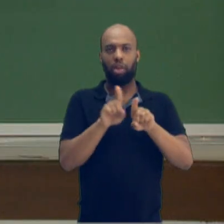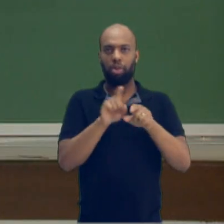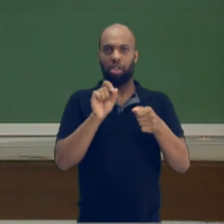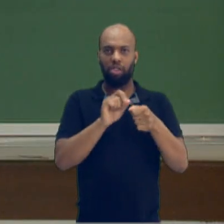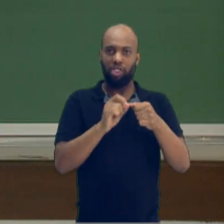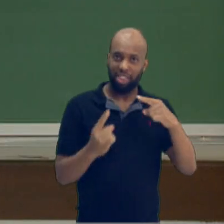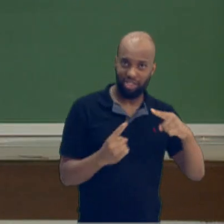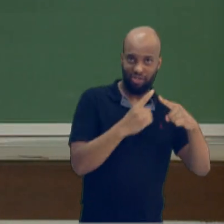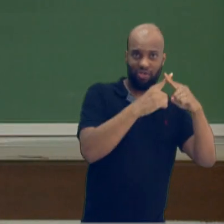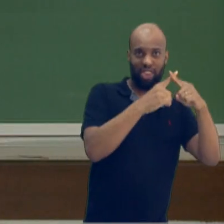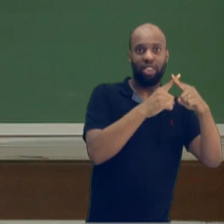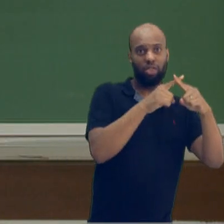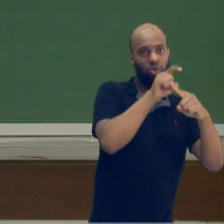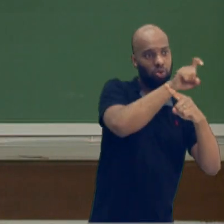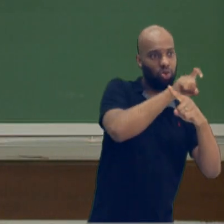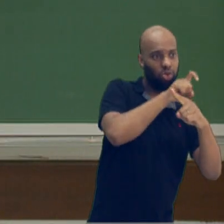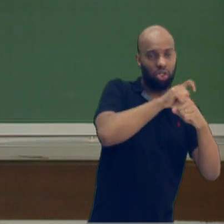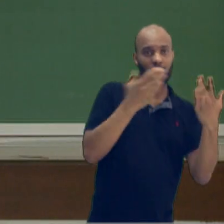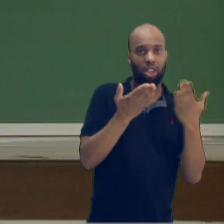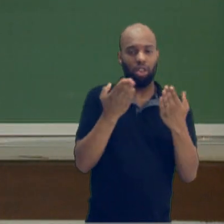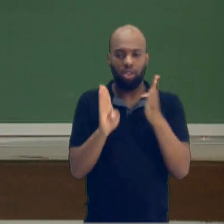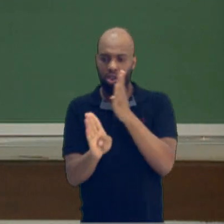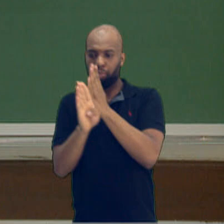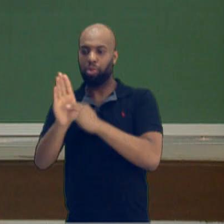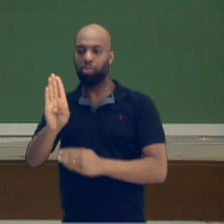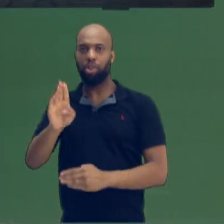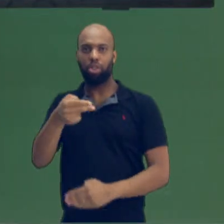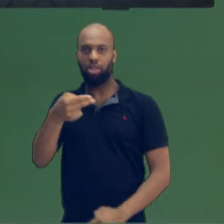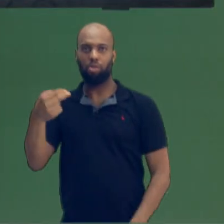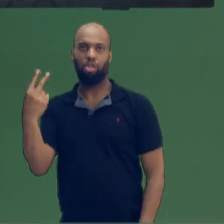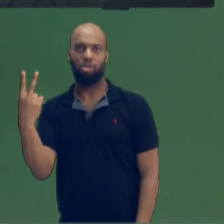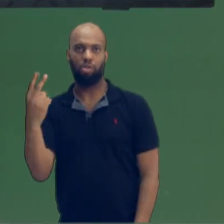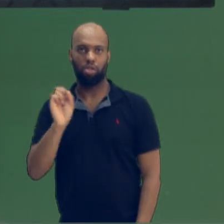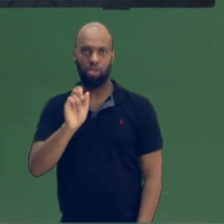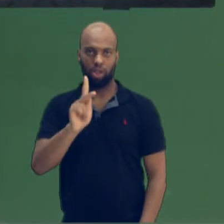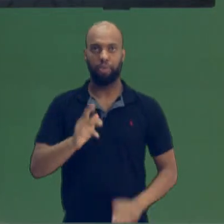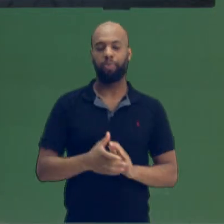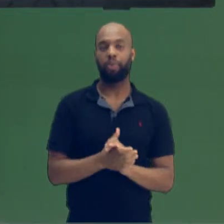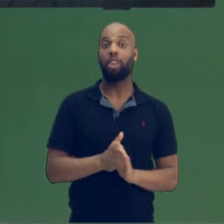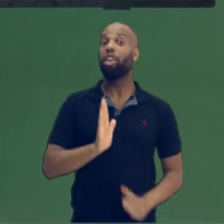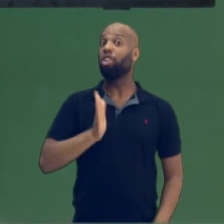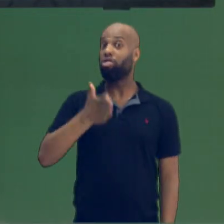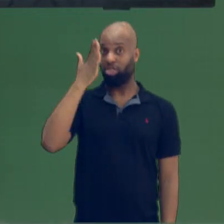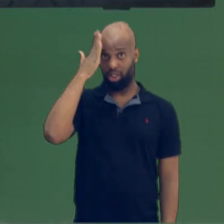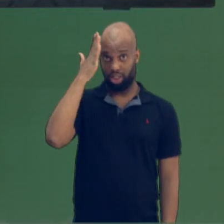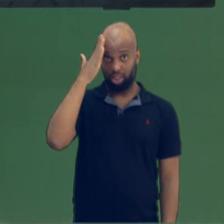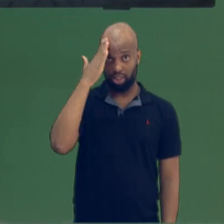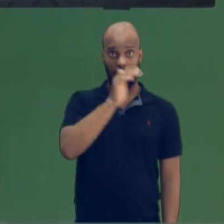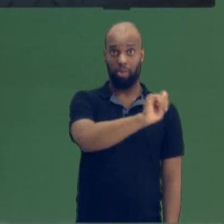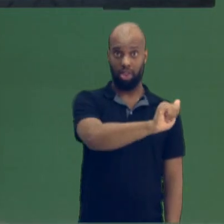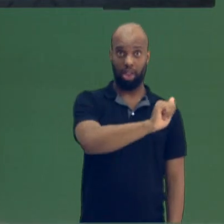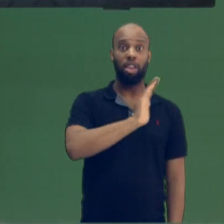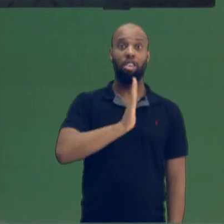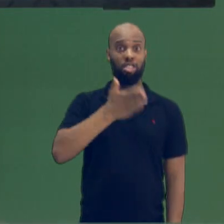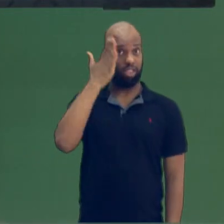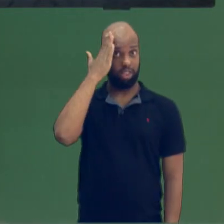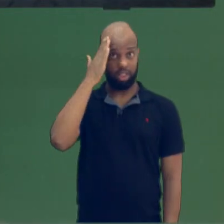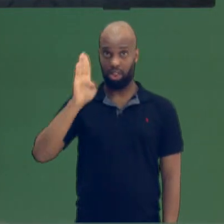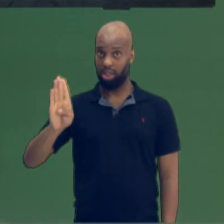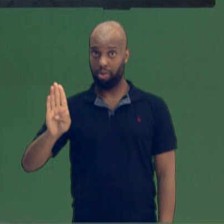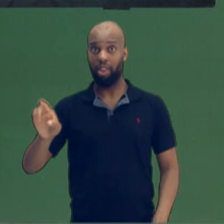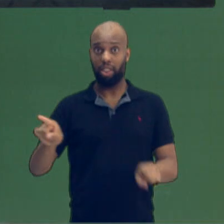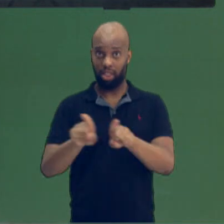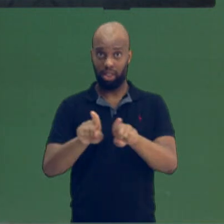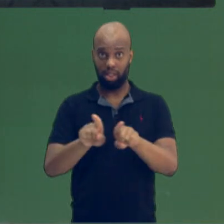x, cheguei no valor do b, que vale 2, tá certo? Se eu já tenho o valor do coeficiente angular e já tenho o valor do meu